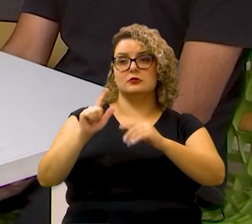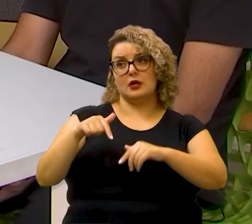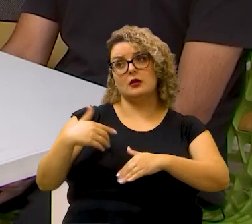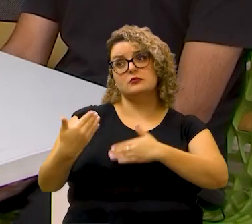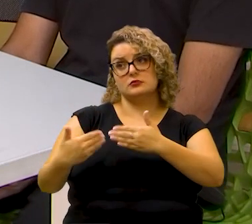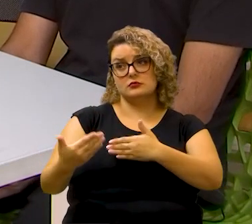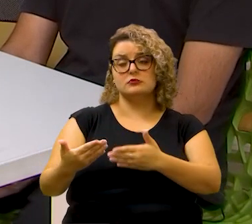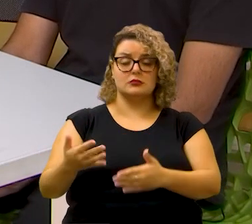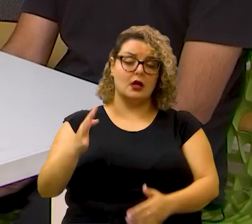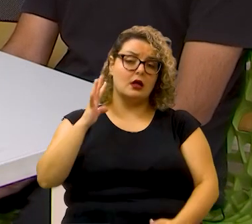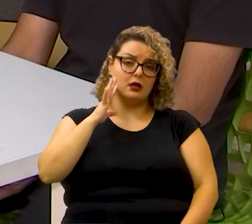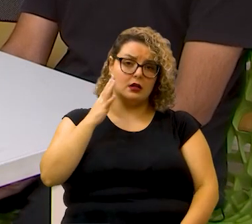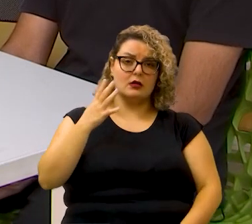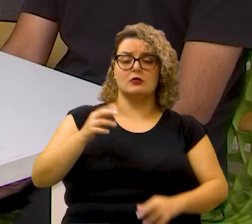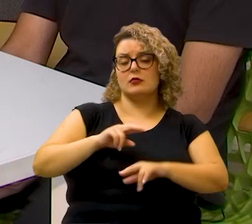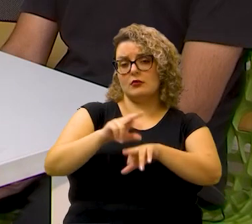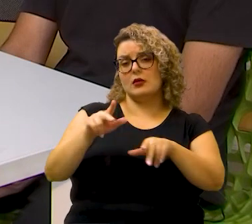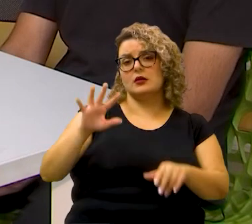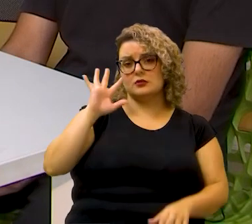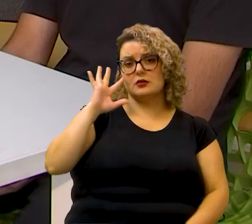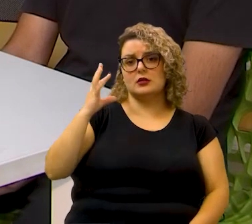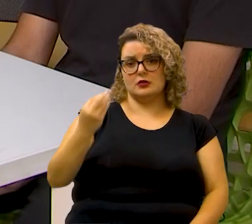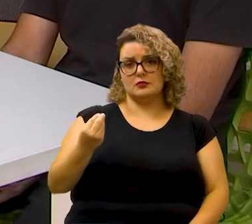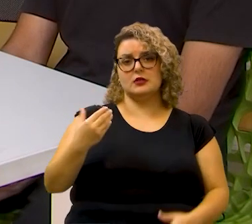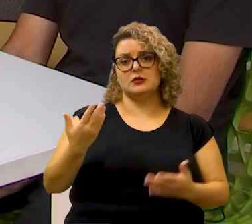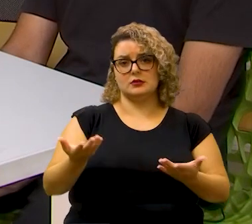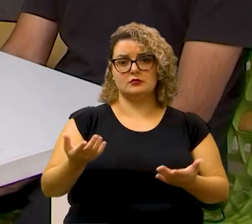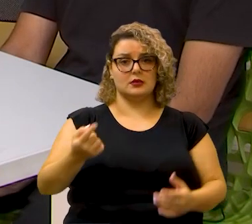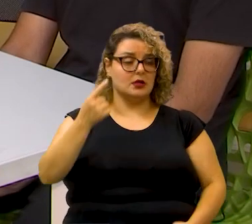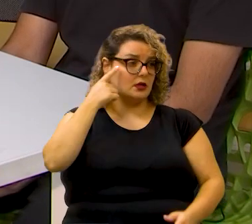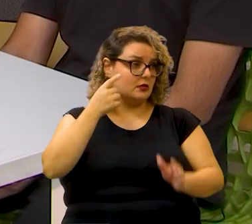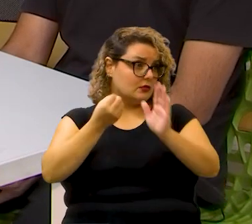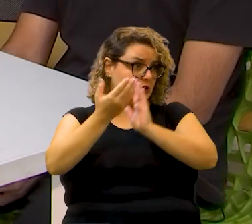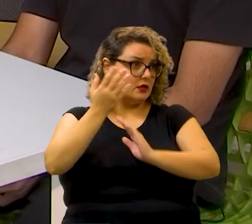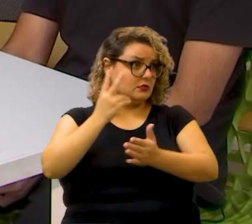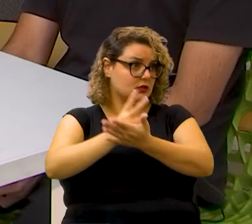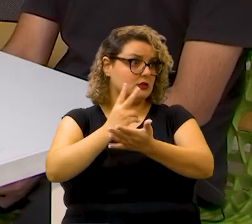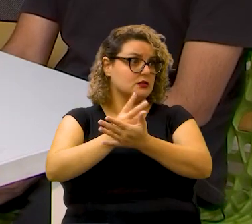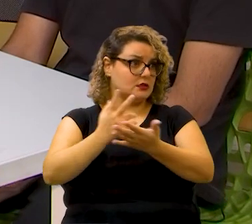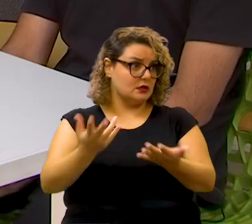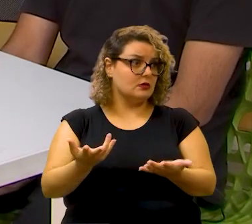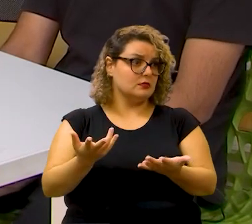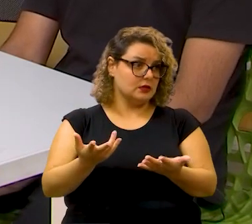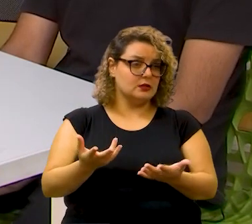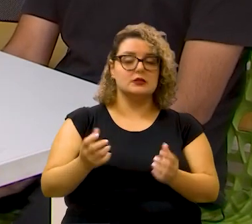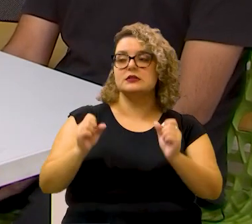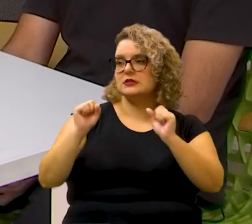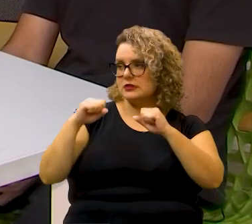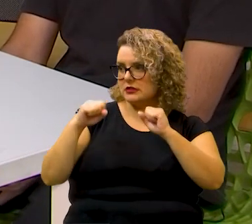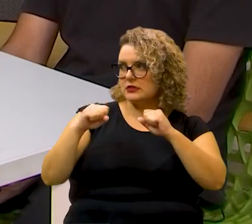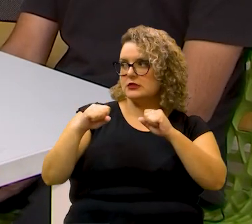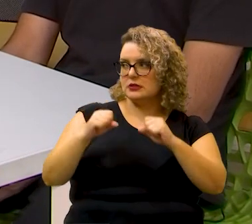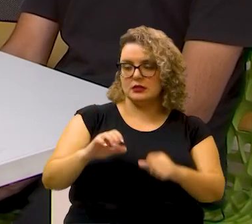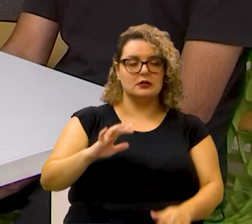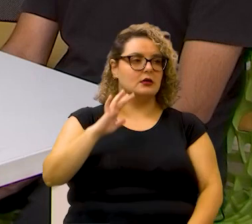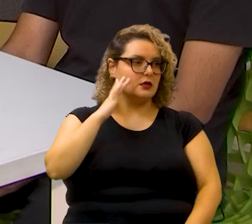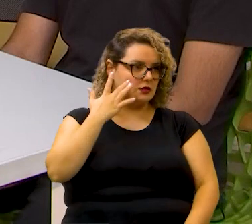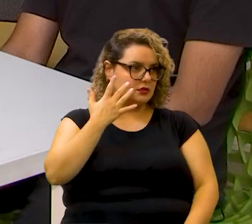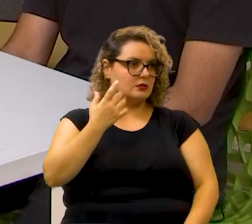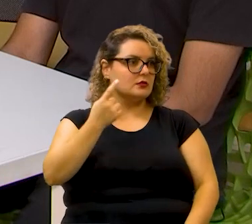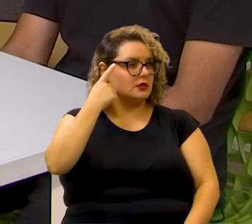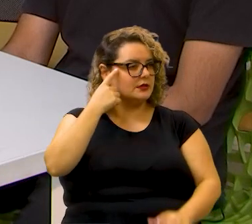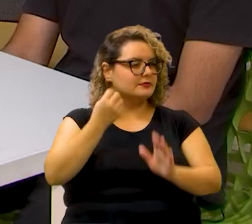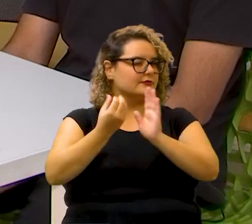uma jornada bem divertida, cheia de conhecimentos. E a criatividade o tempo todo, né? Sim. Sim. É que a gente acha